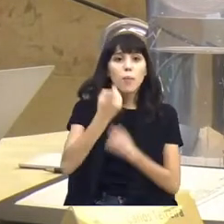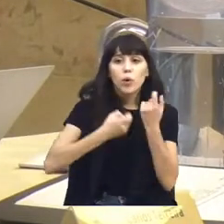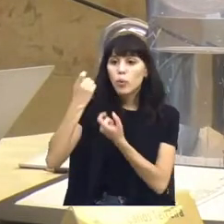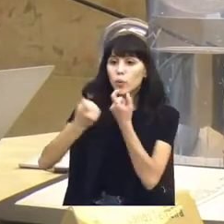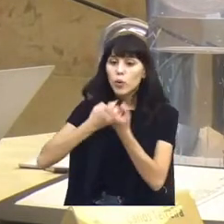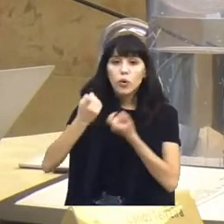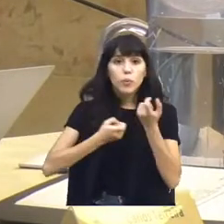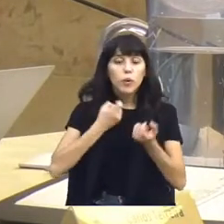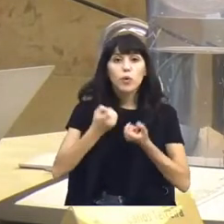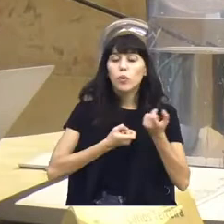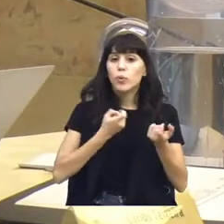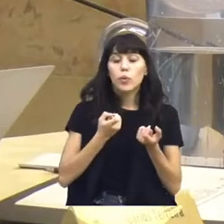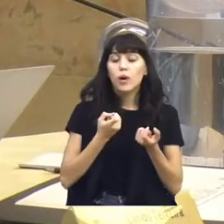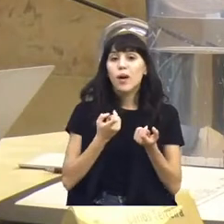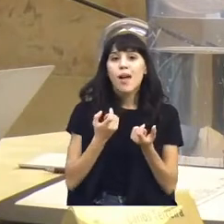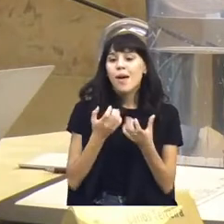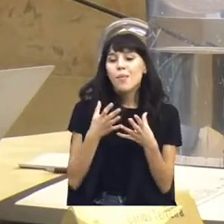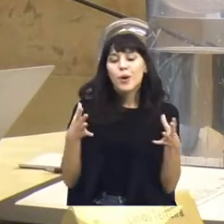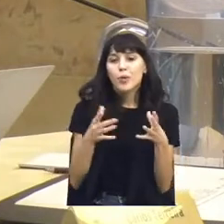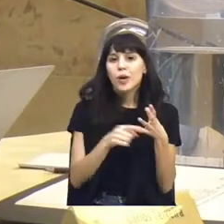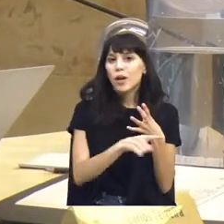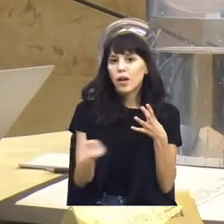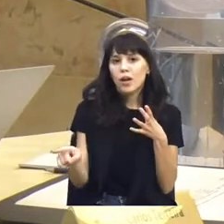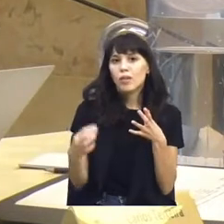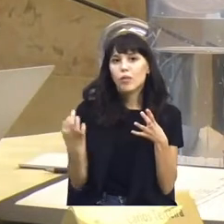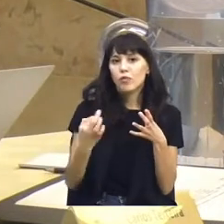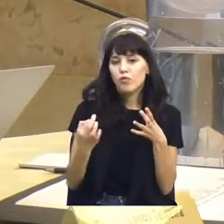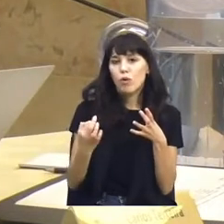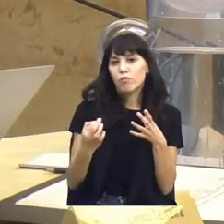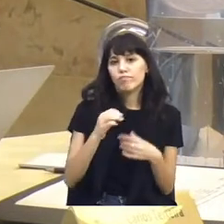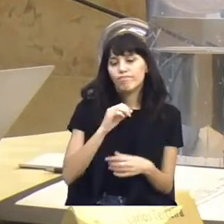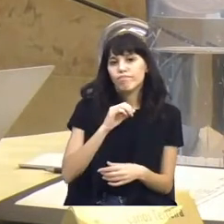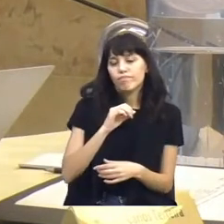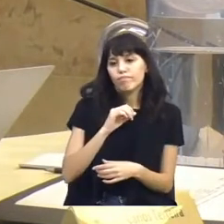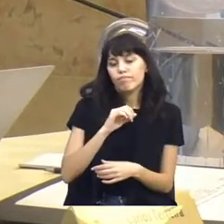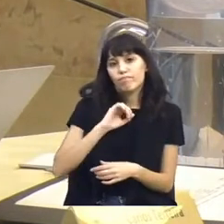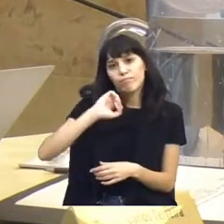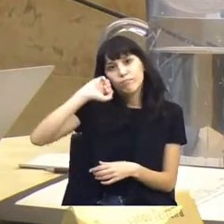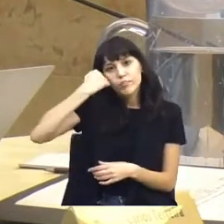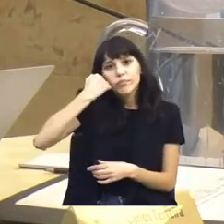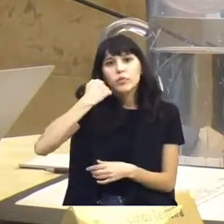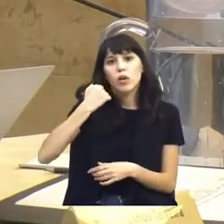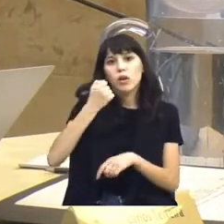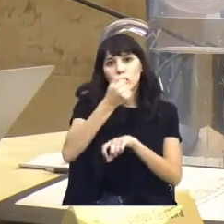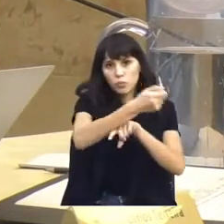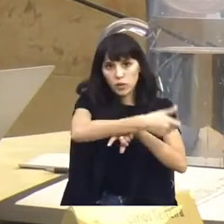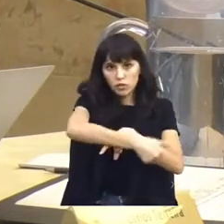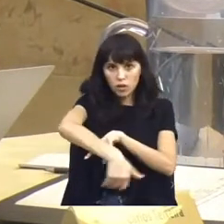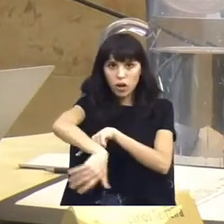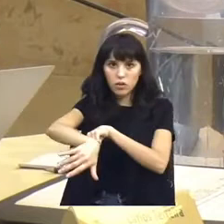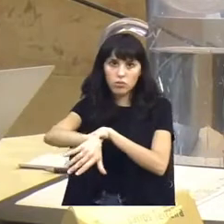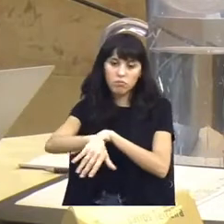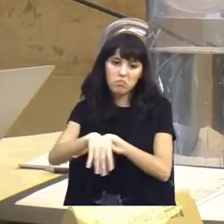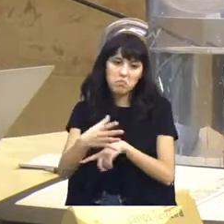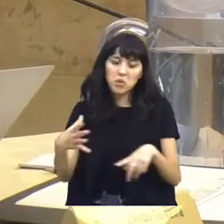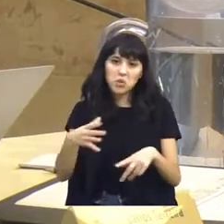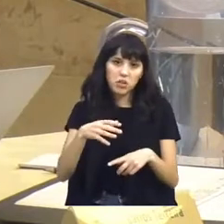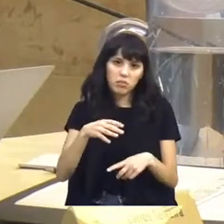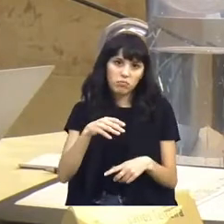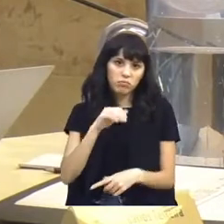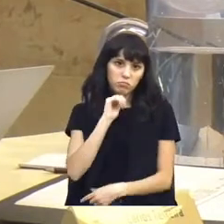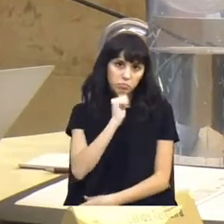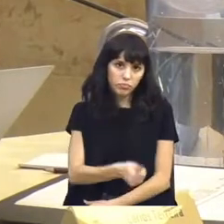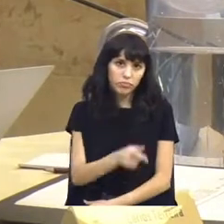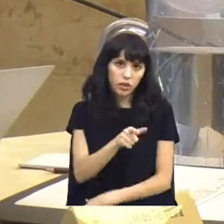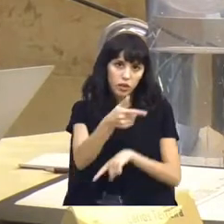hã muitas vezes têm terminado de forma letal eh no Mediterrâneo estas situações Já